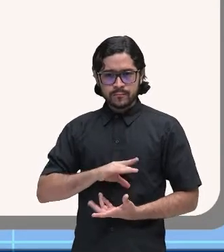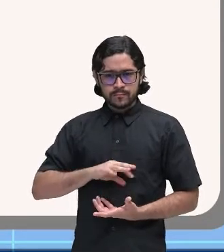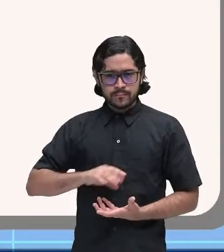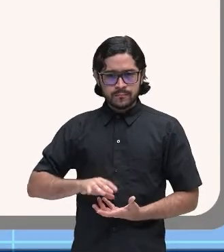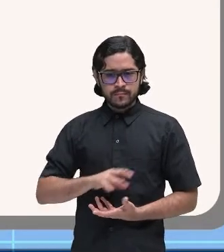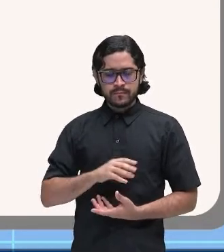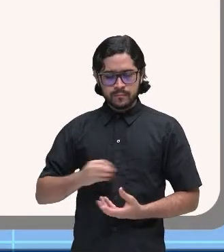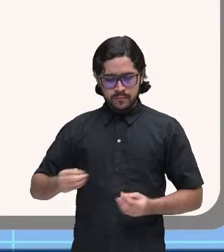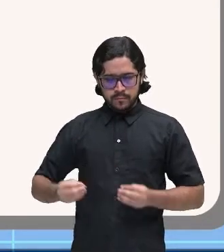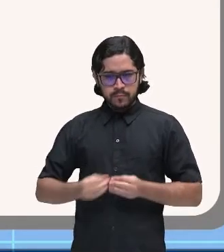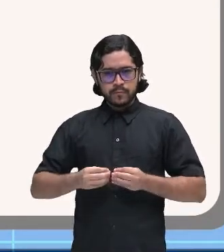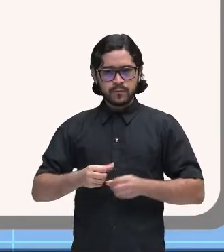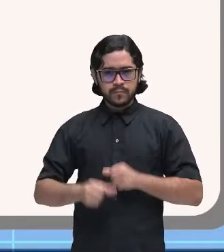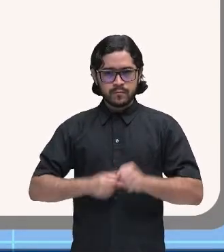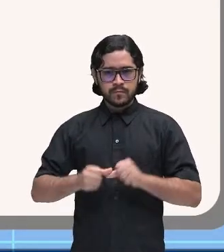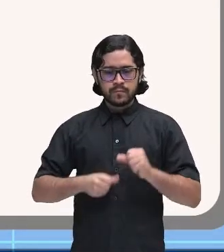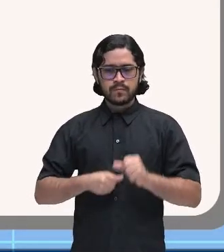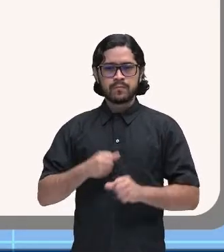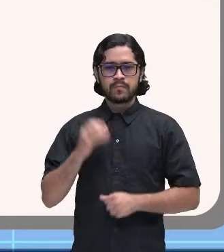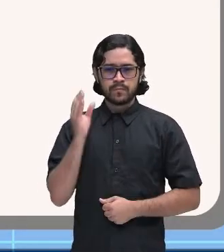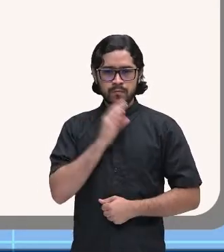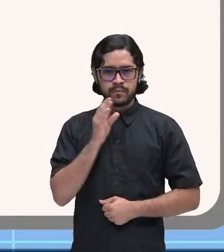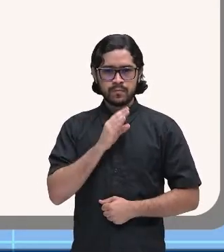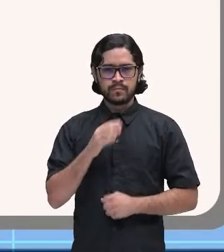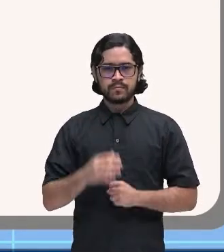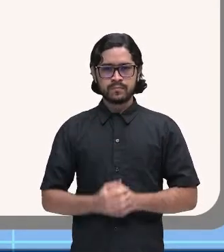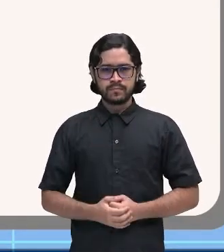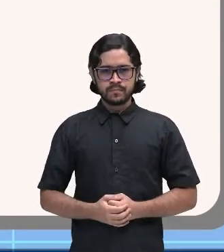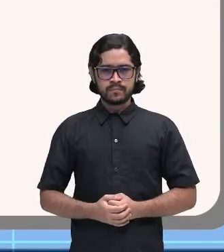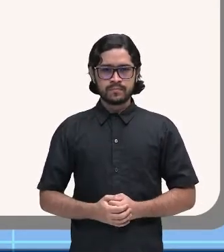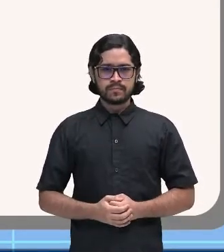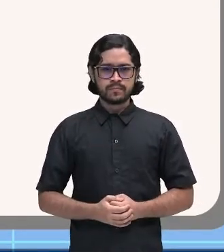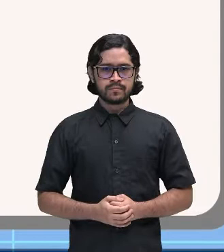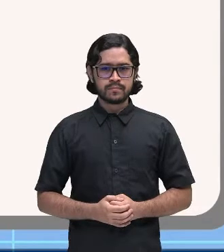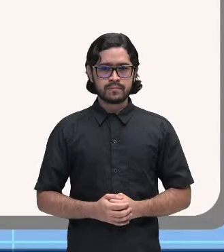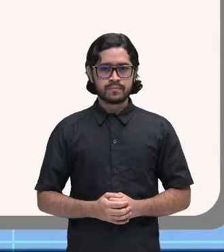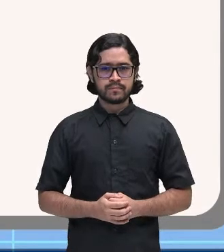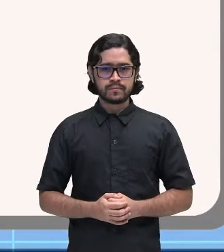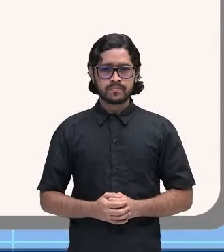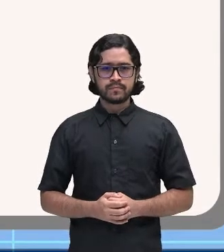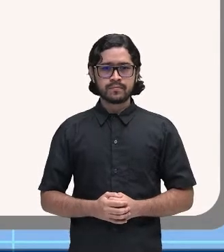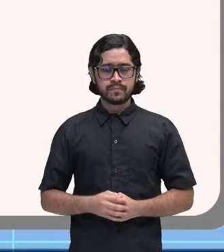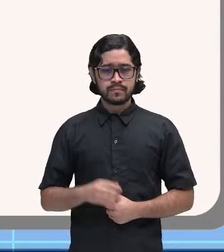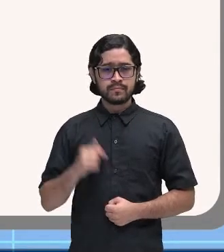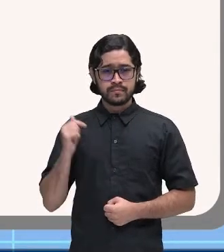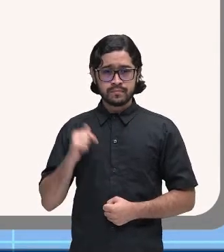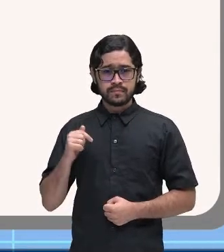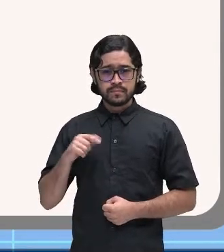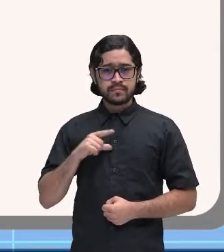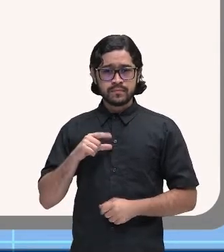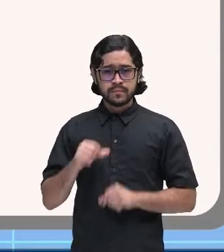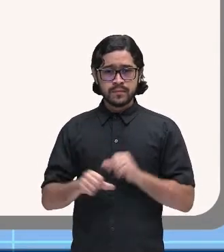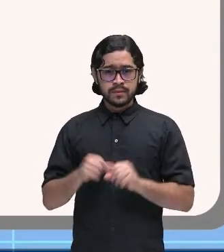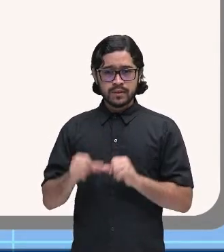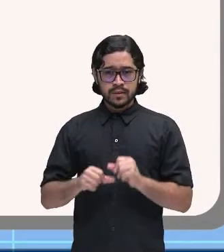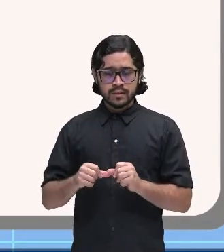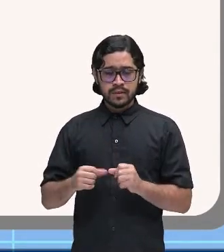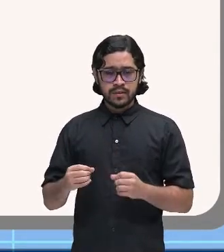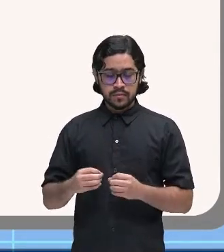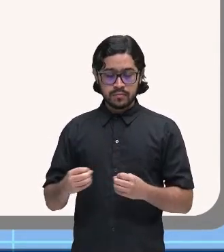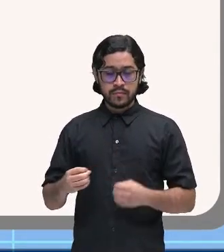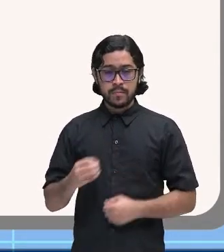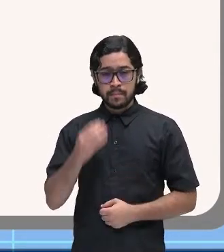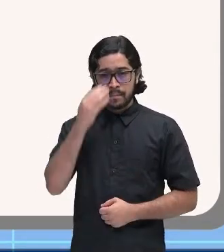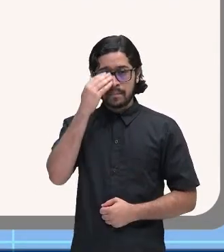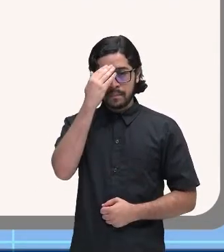da pepsina, ok? A pepsina é a enzima principal que nós temos no estômago e